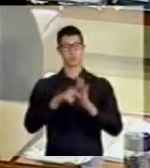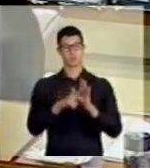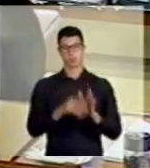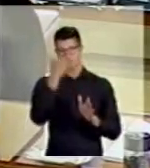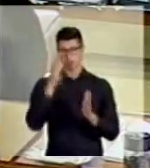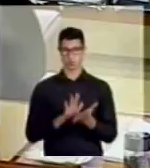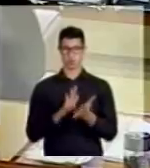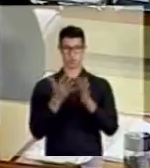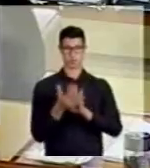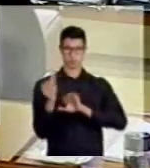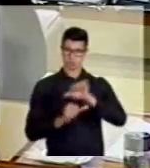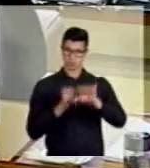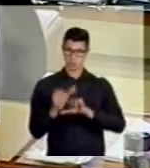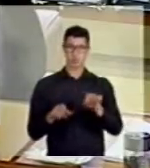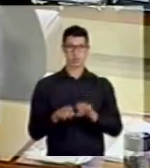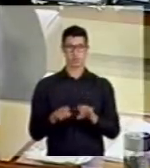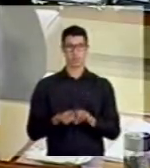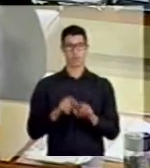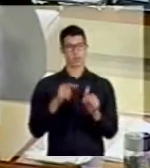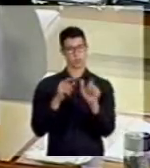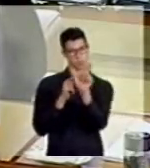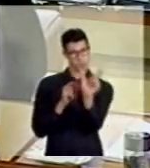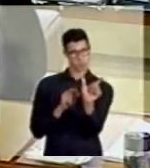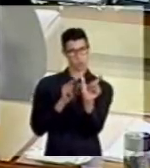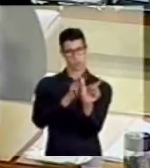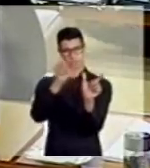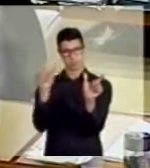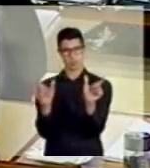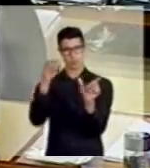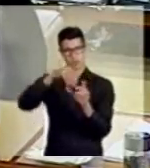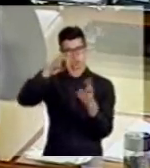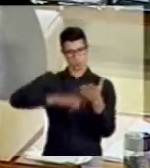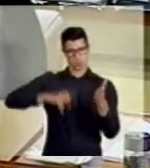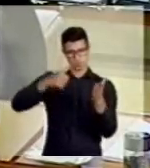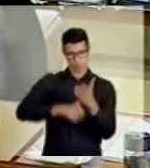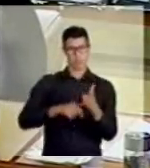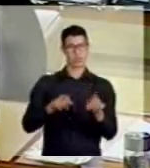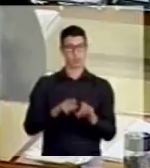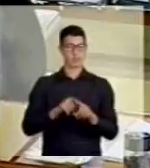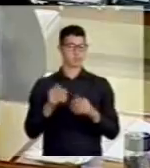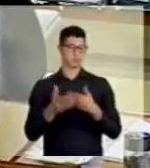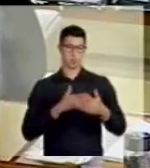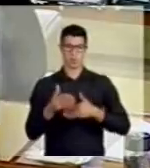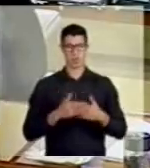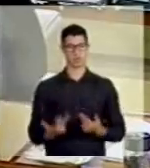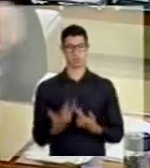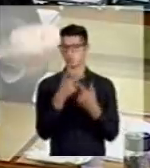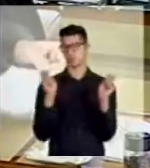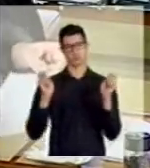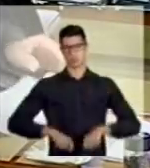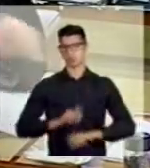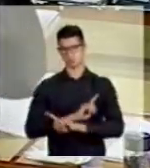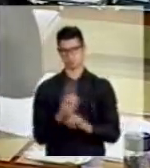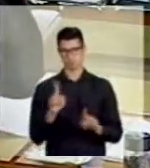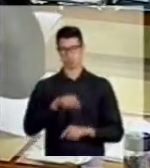transgênero altere tanto o seu prenome como o seu gênero no registro civil, independentemente de cirurgia de transgenitalização.